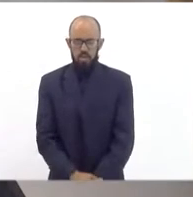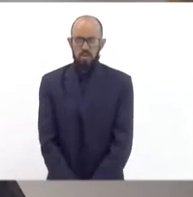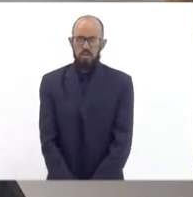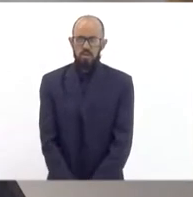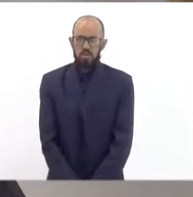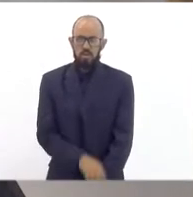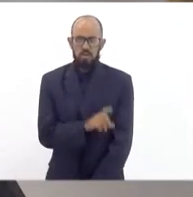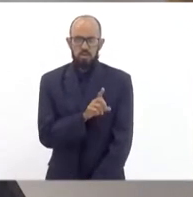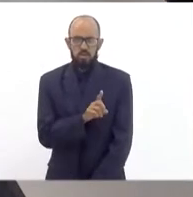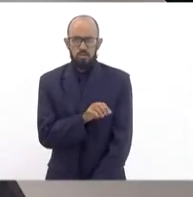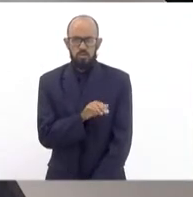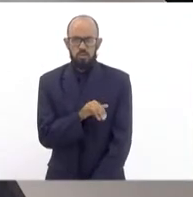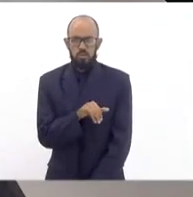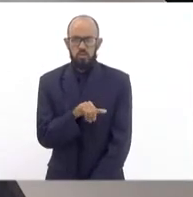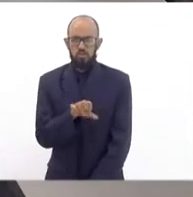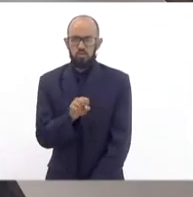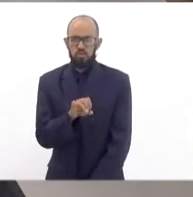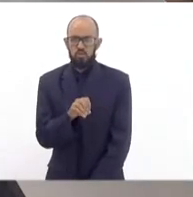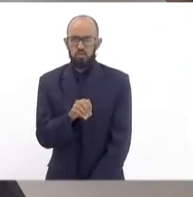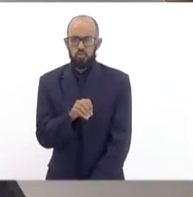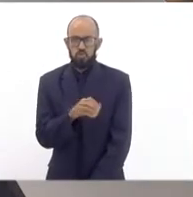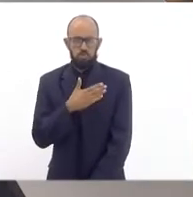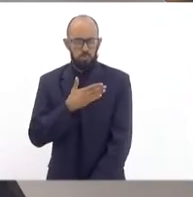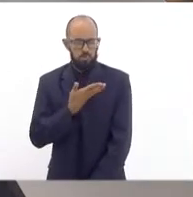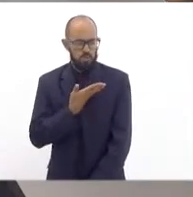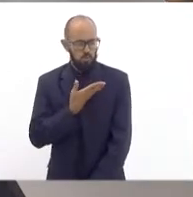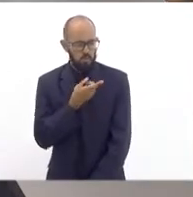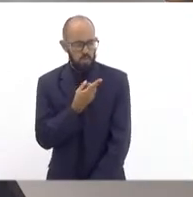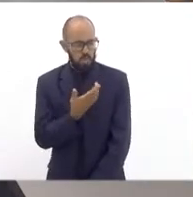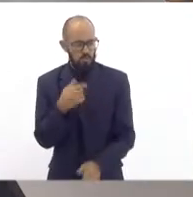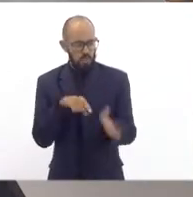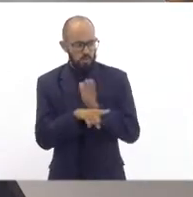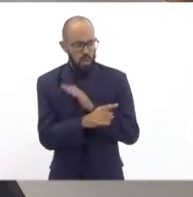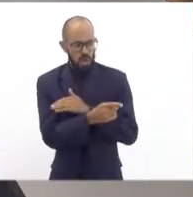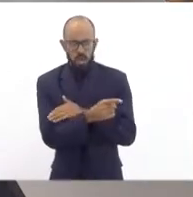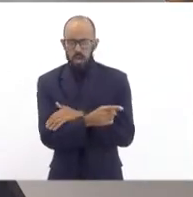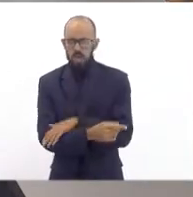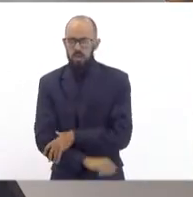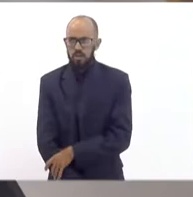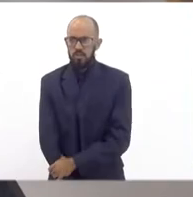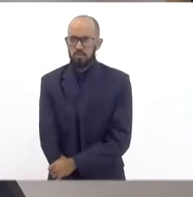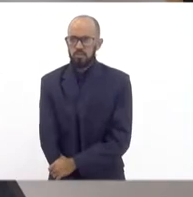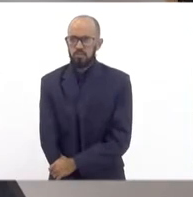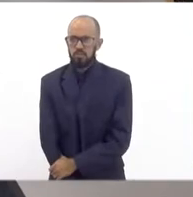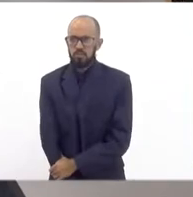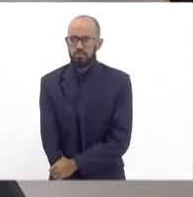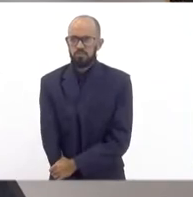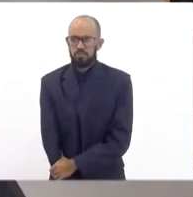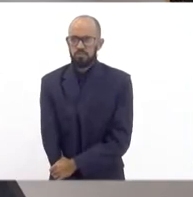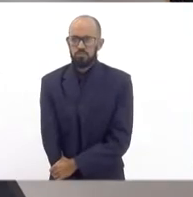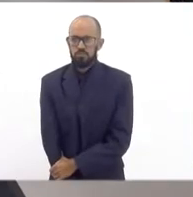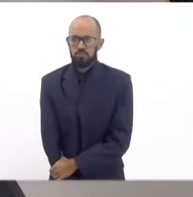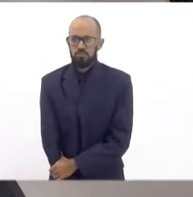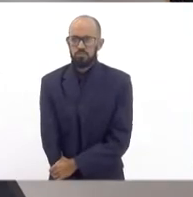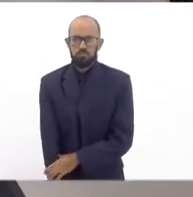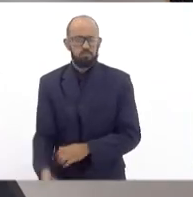Hein, Dionísio? Meu amigo? Dionísio? Está sem som. Dionísio está sem som.